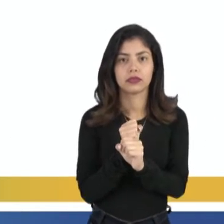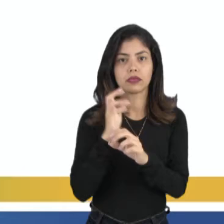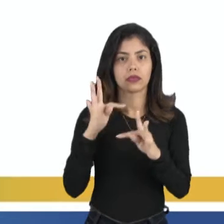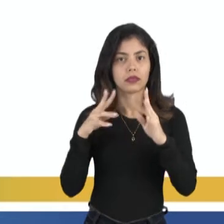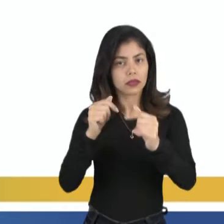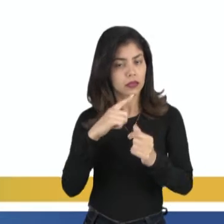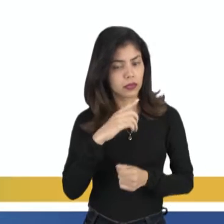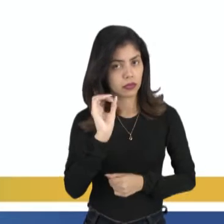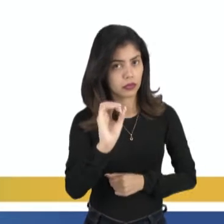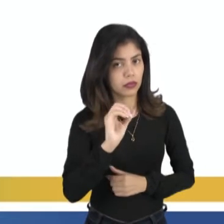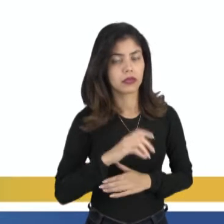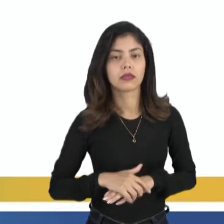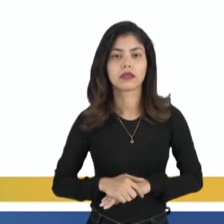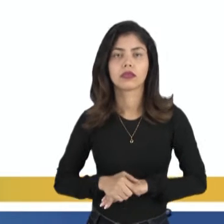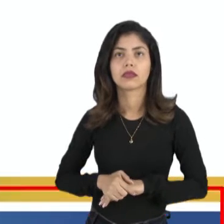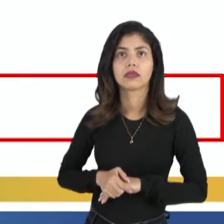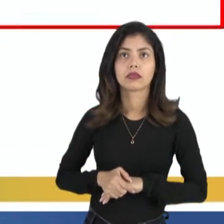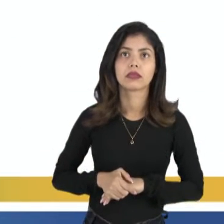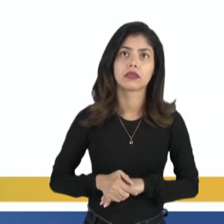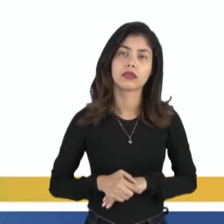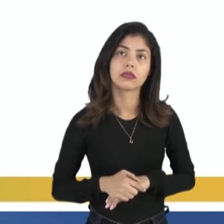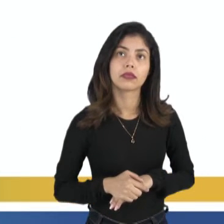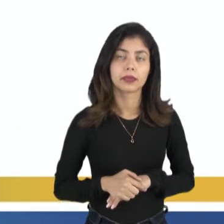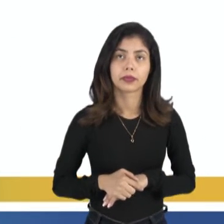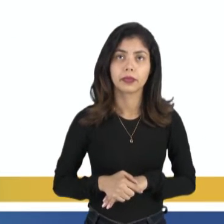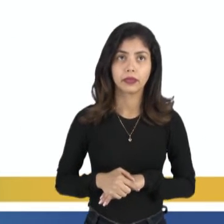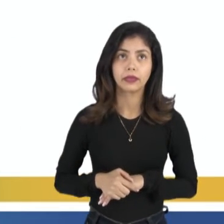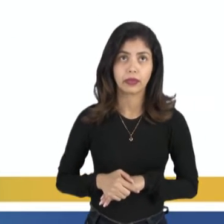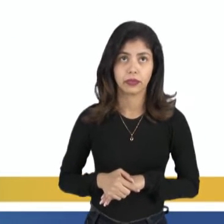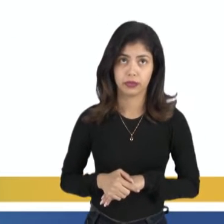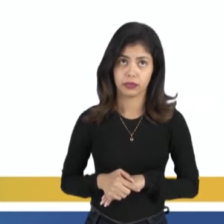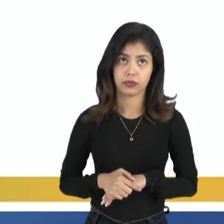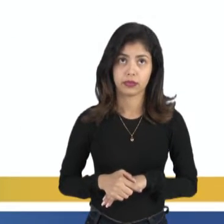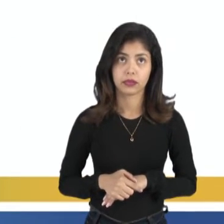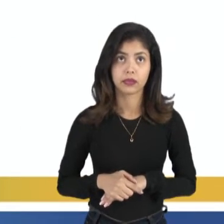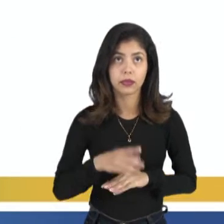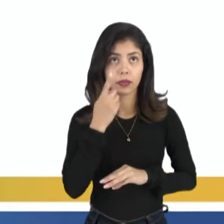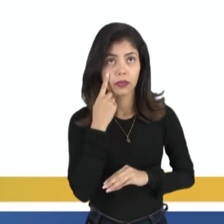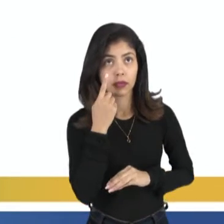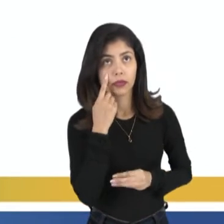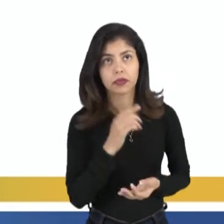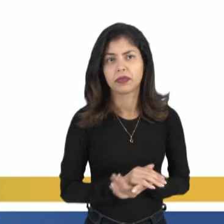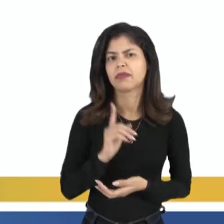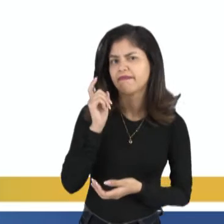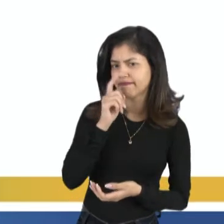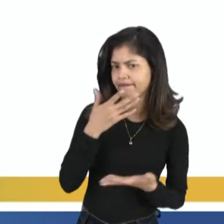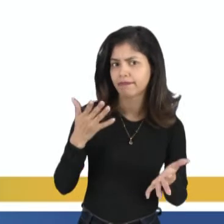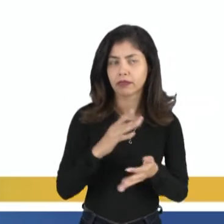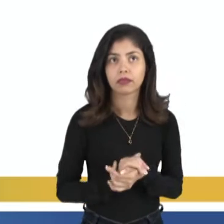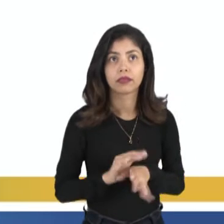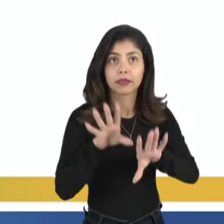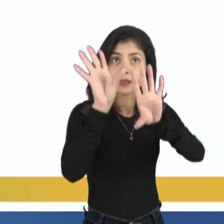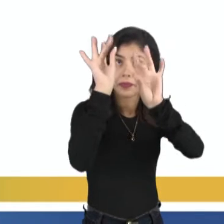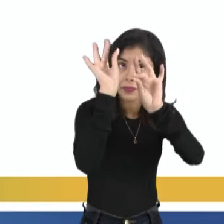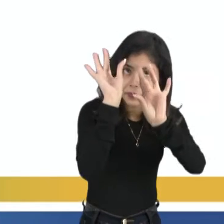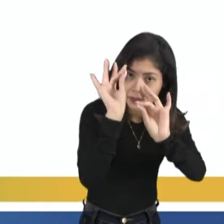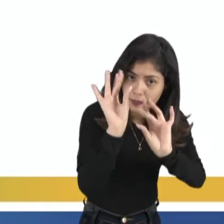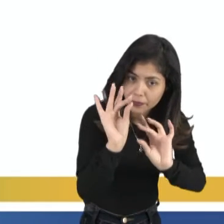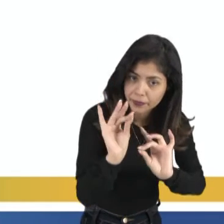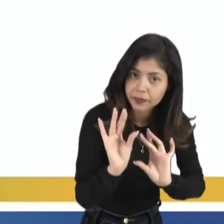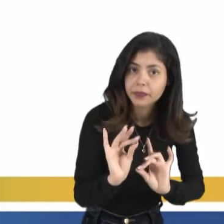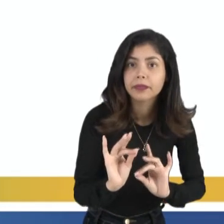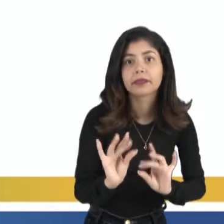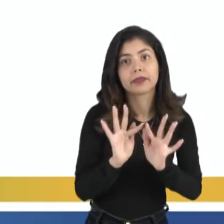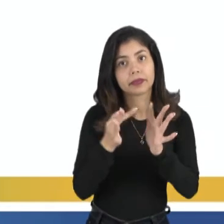isso daqui tem que dar zero, para ele estar parado. E aí, pessoal, aí que fica brabo o negócio aqui, ó. Cada formulazinha